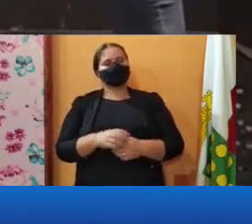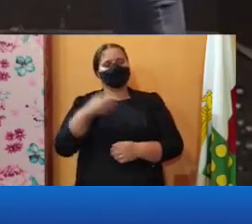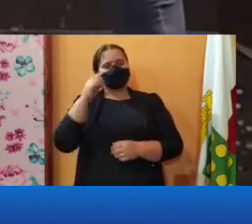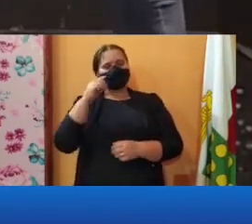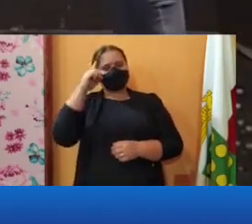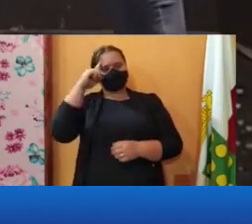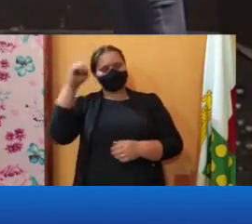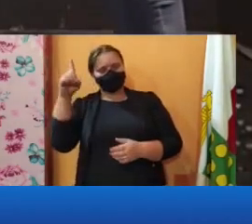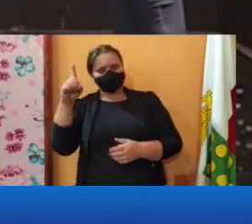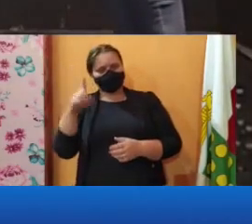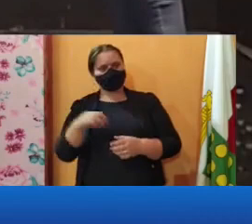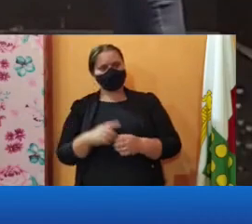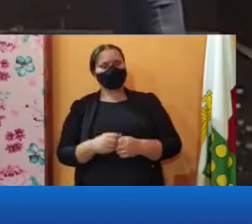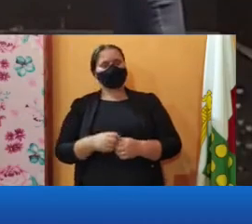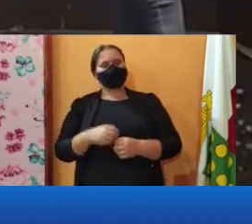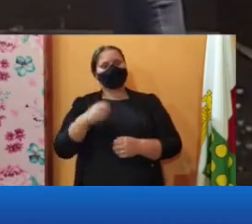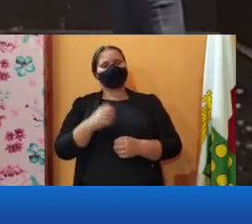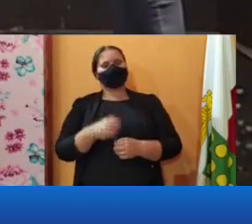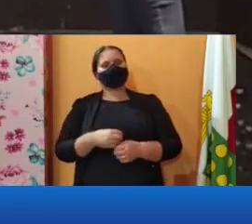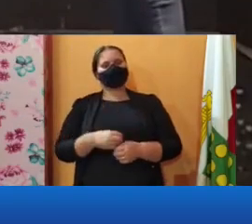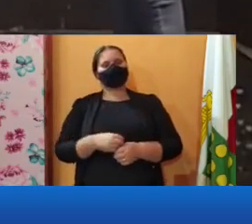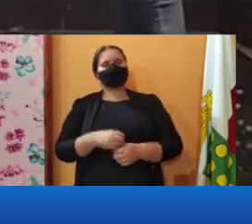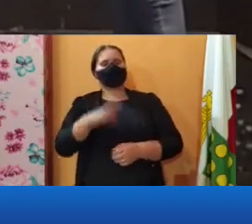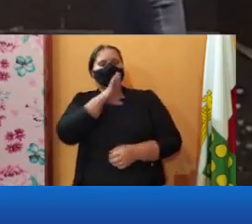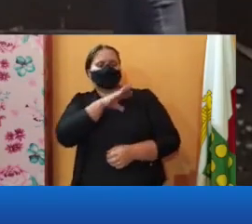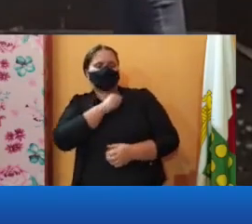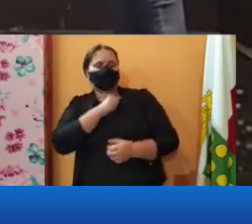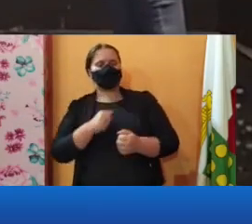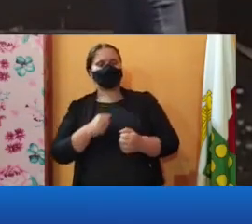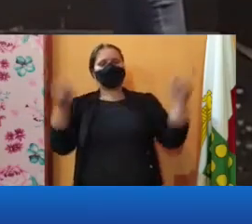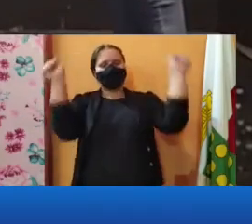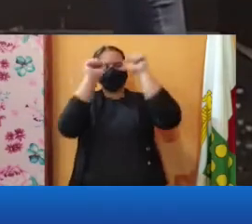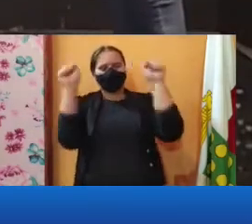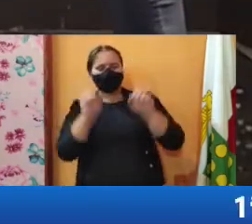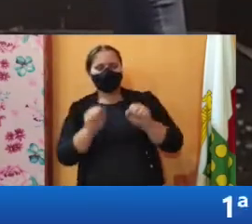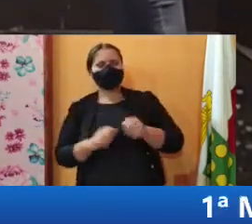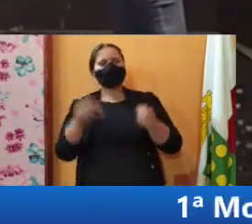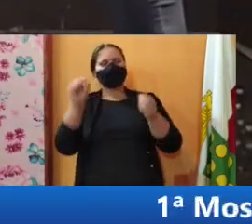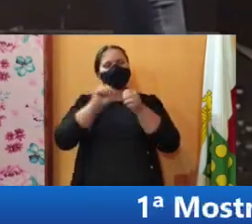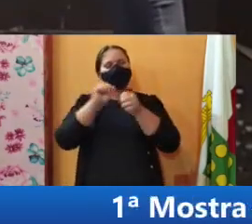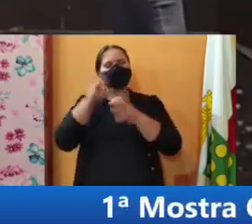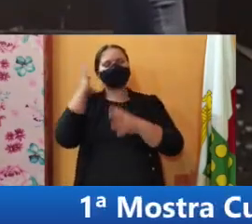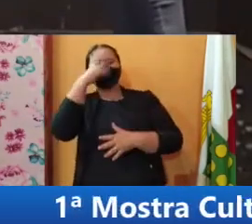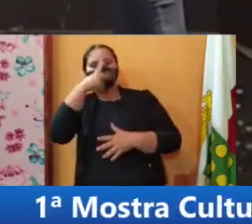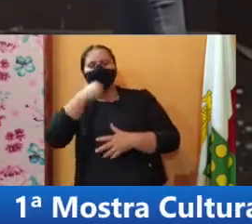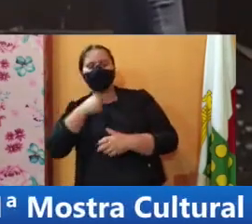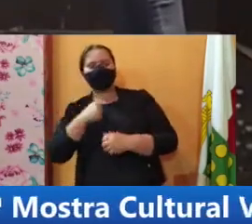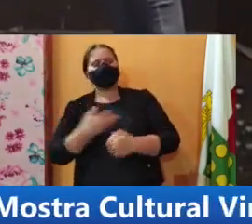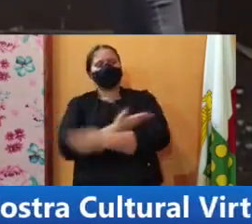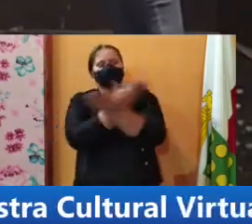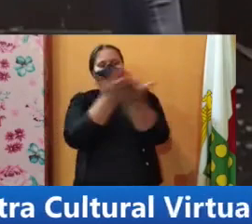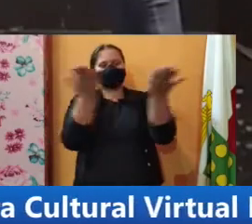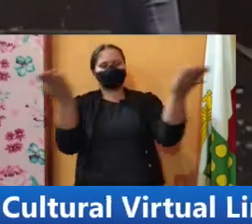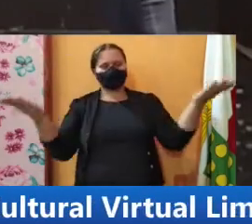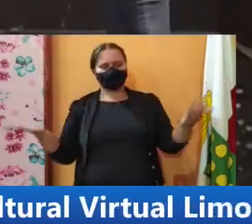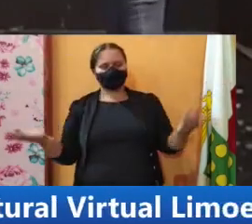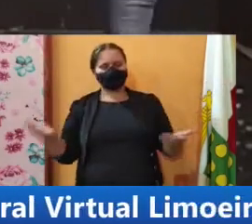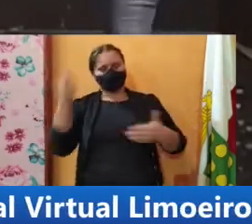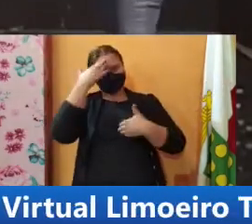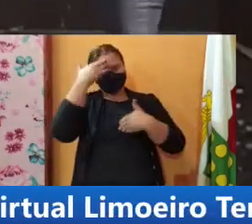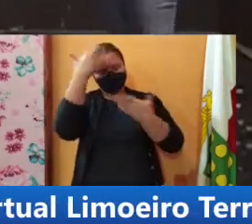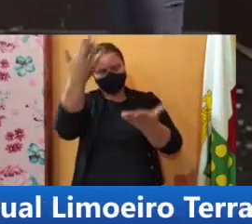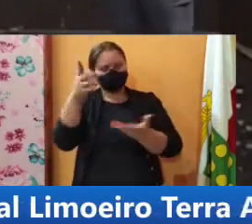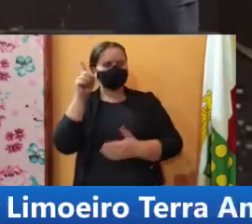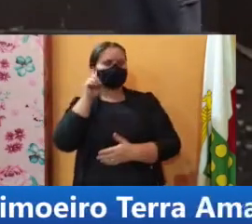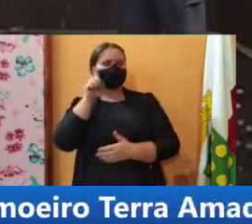nos colocou, que é esse dom de amar a arte, de fazer o belo, né, para todos. Então, obrigado,